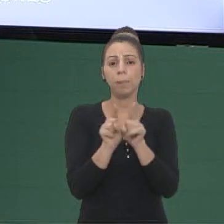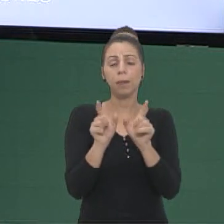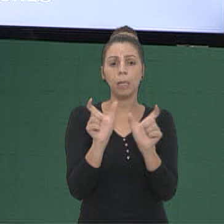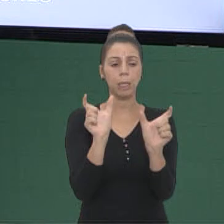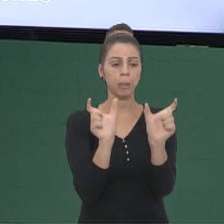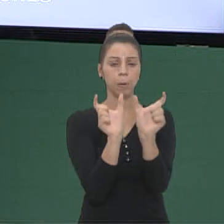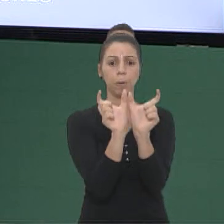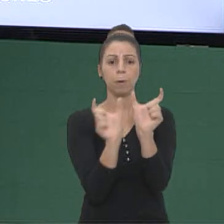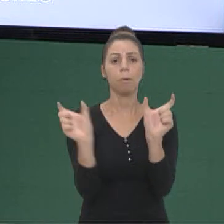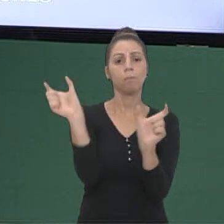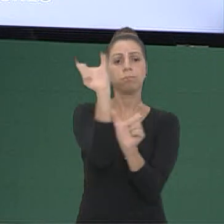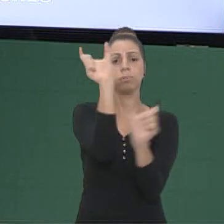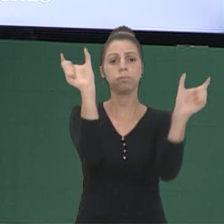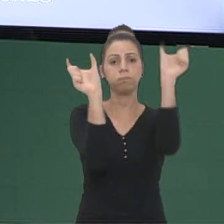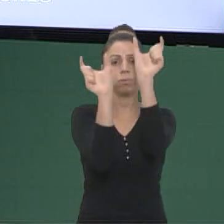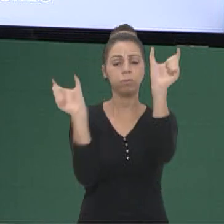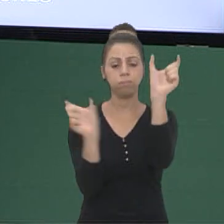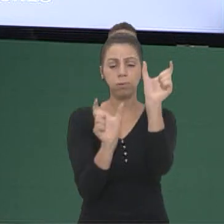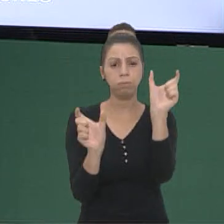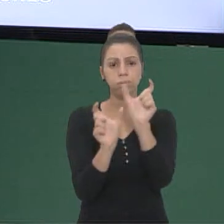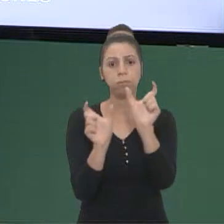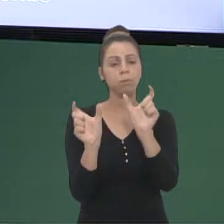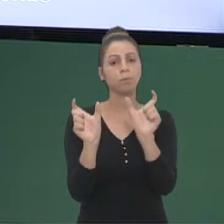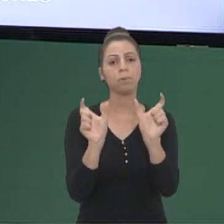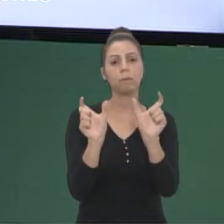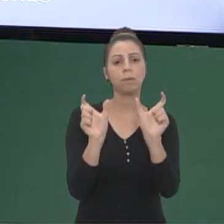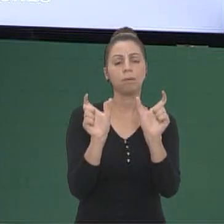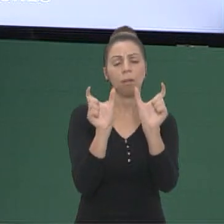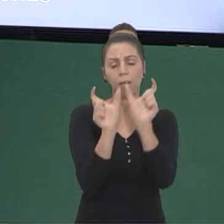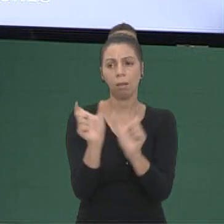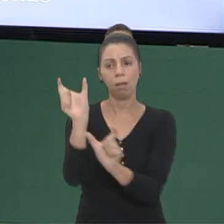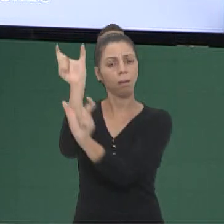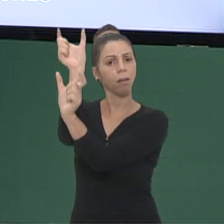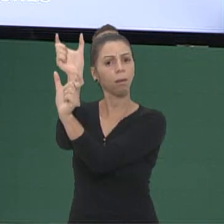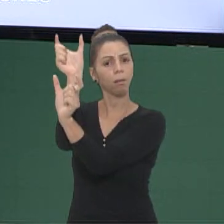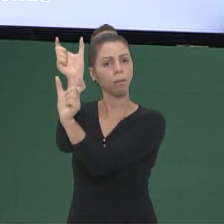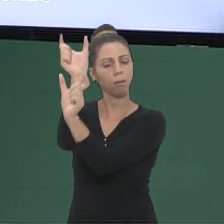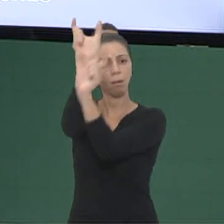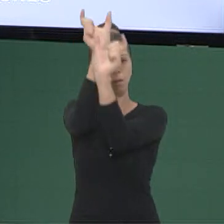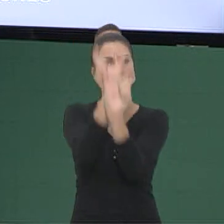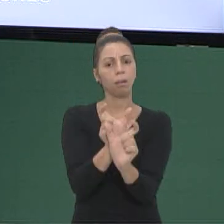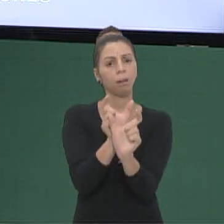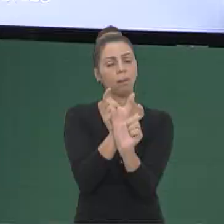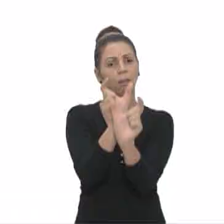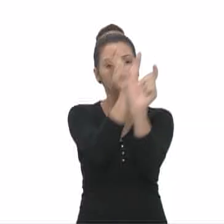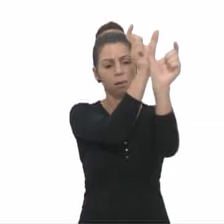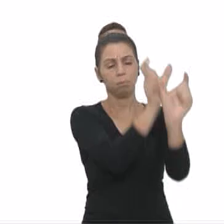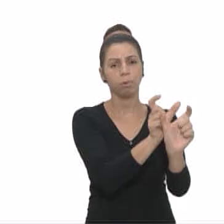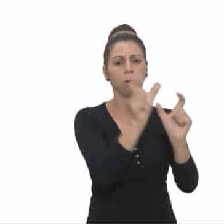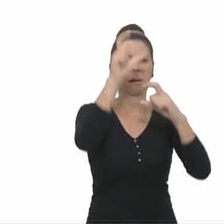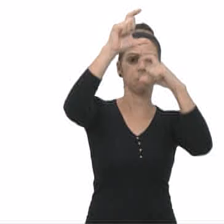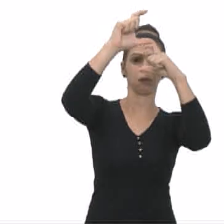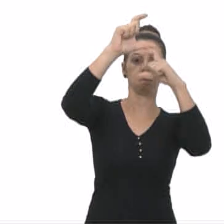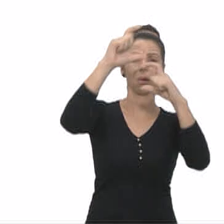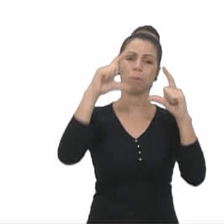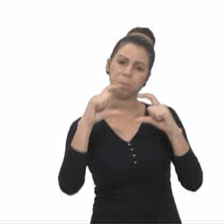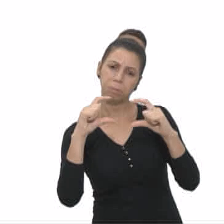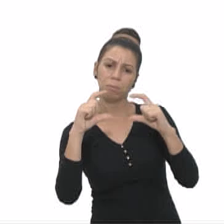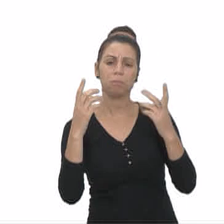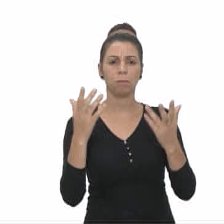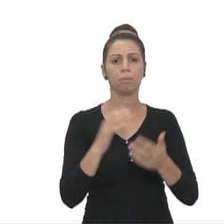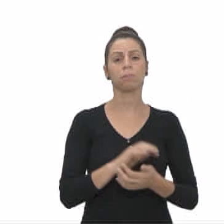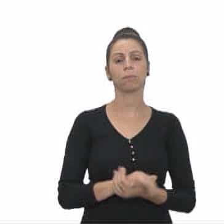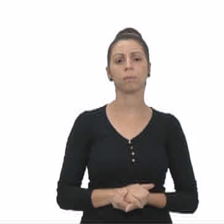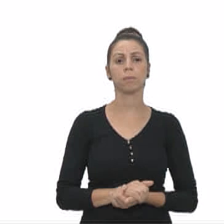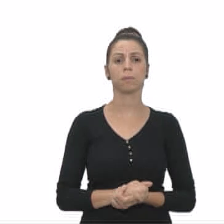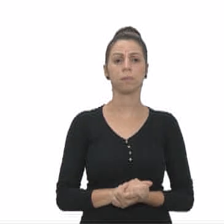que elas estão dispostas no texto? Alinhada à esquerda, centralizado, organizado em estrofe, uma estrofe maior, uma menor. E,